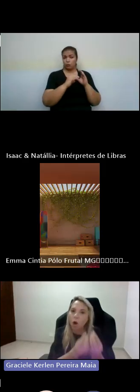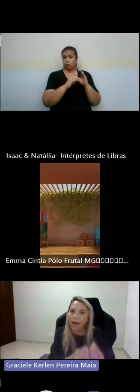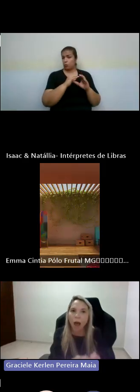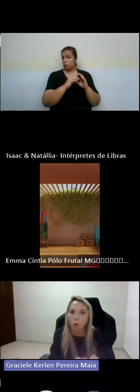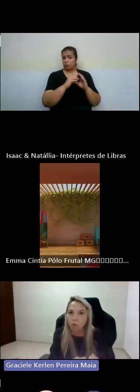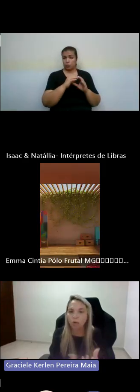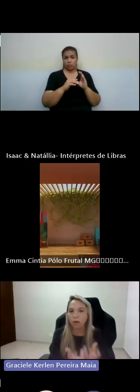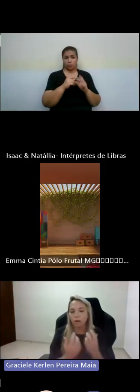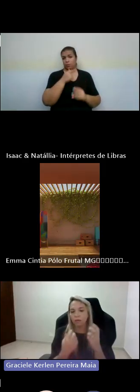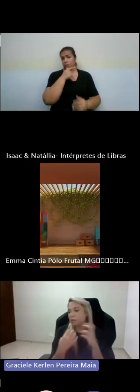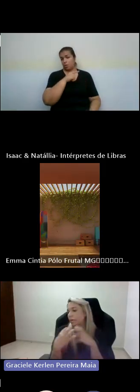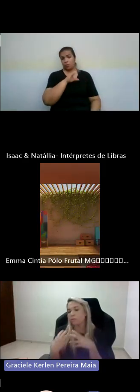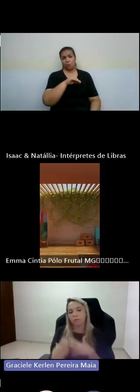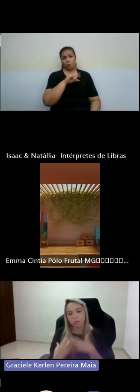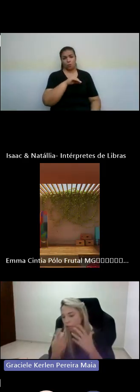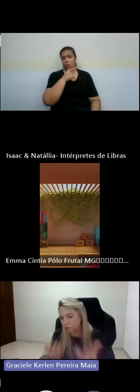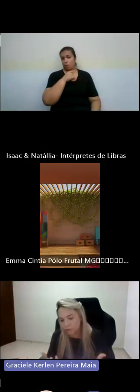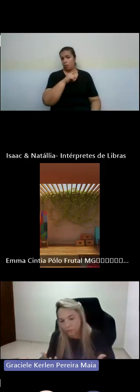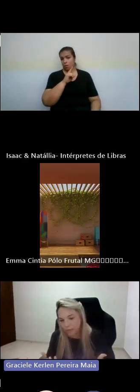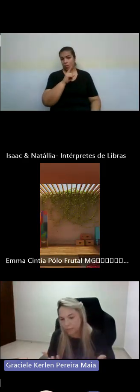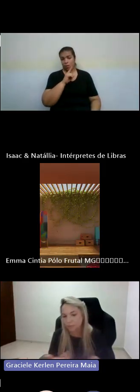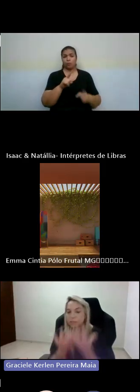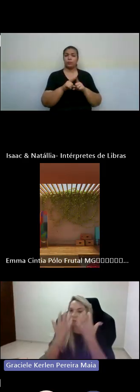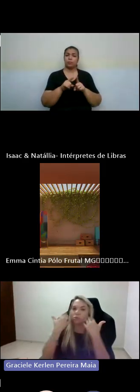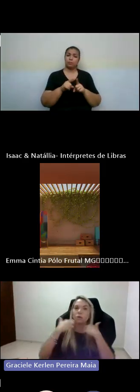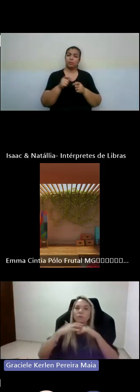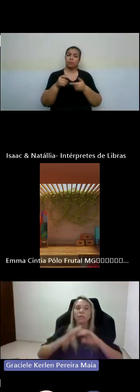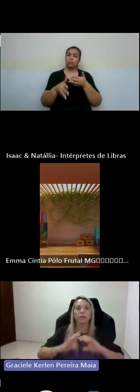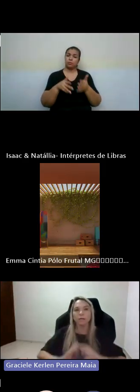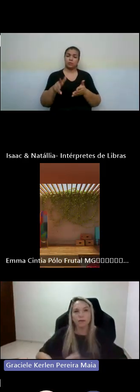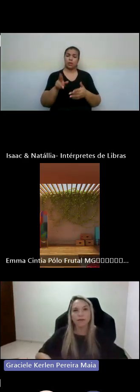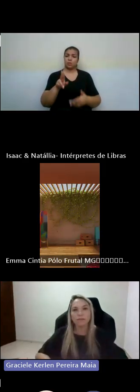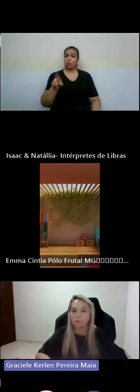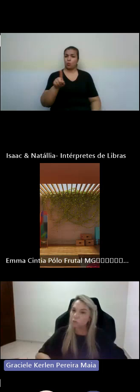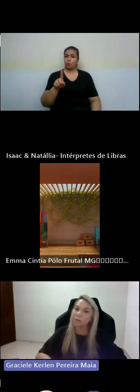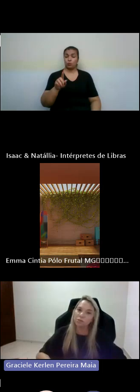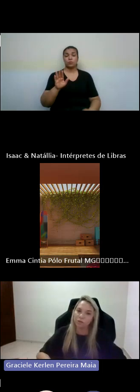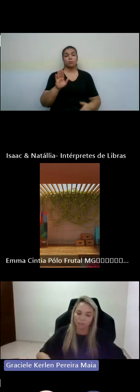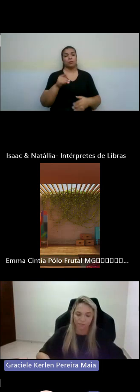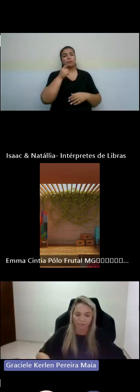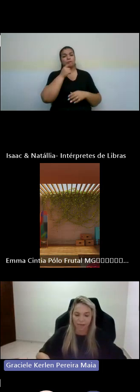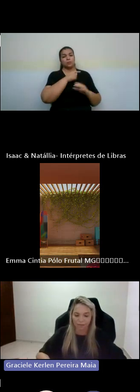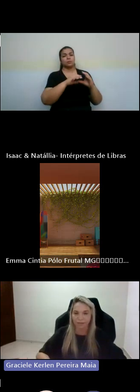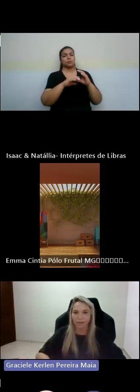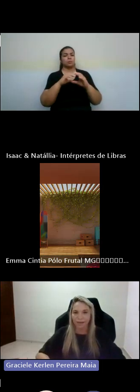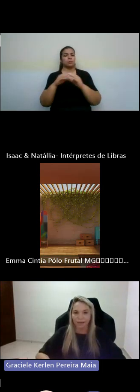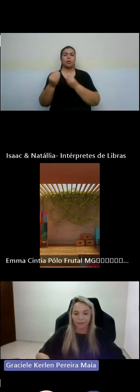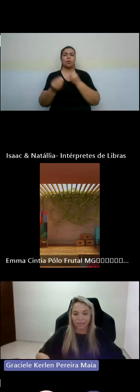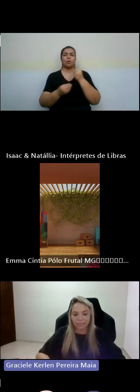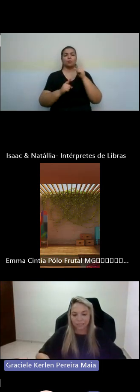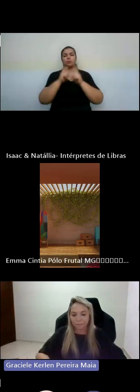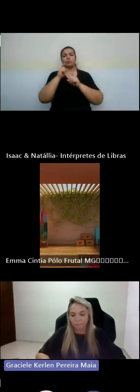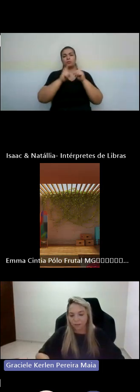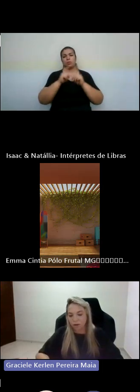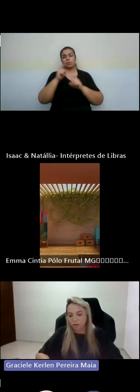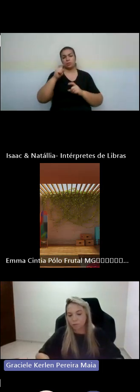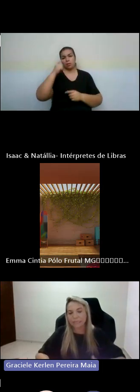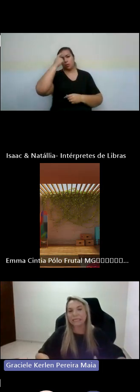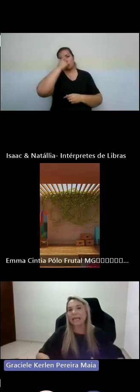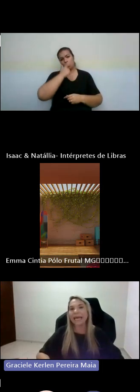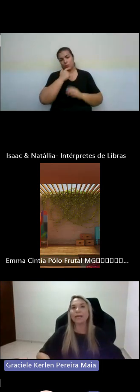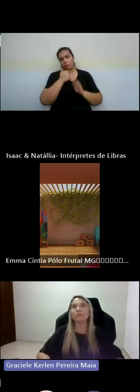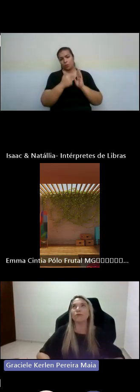língua oral, e nem usando língua de sinais, mas estão se comunicando através das expressões faciais. E assim,